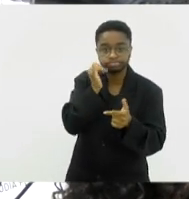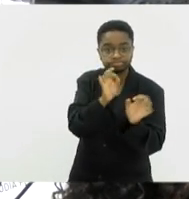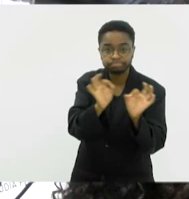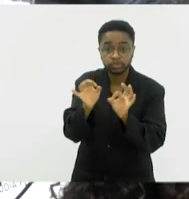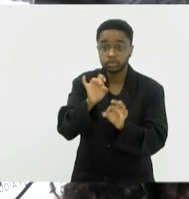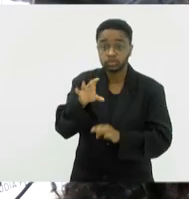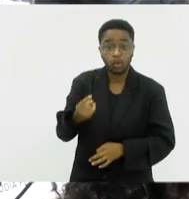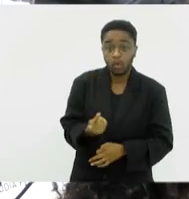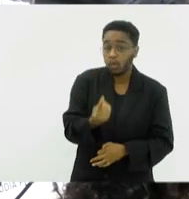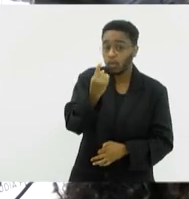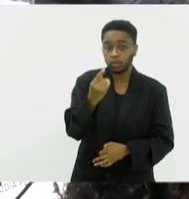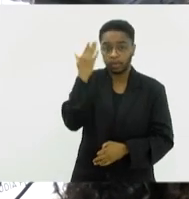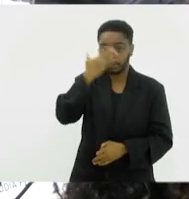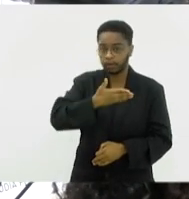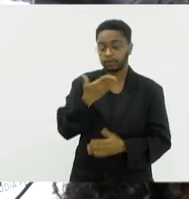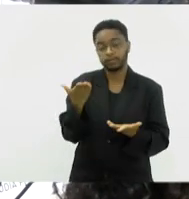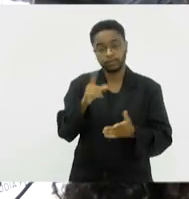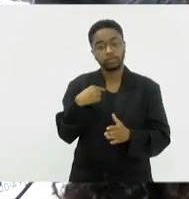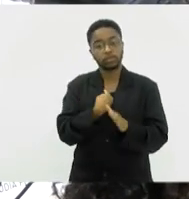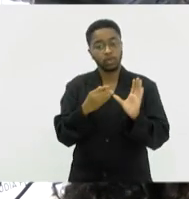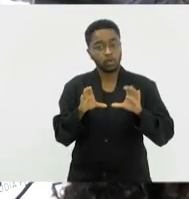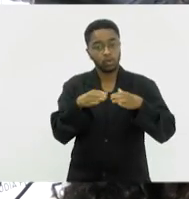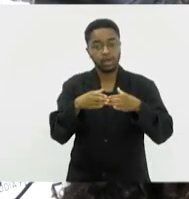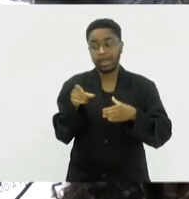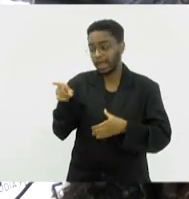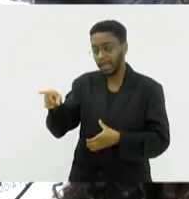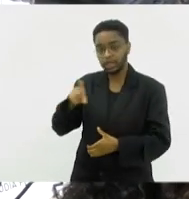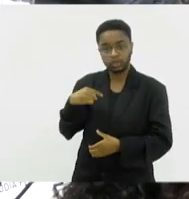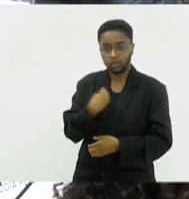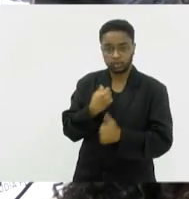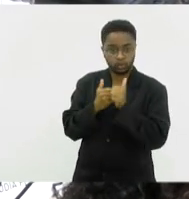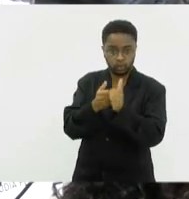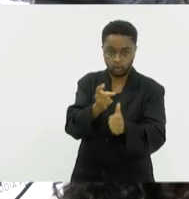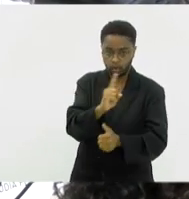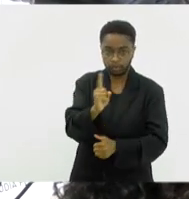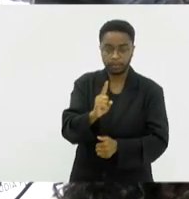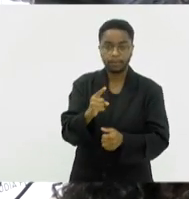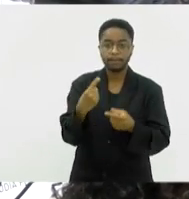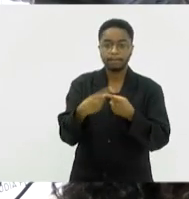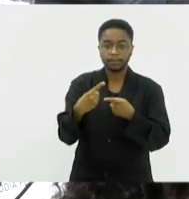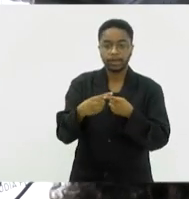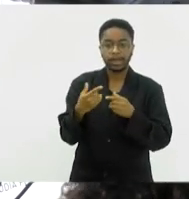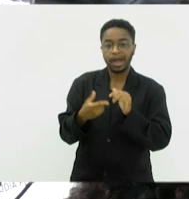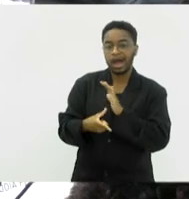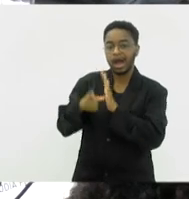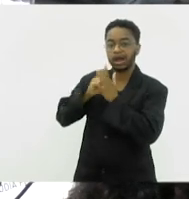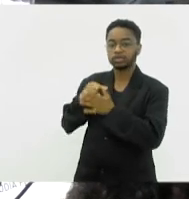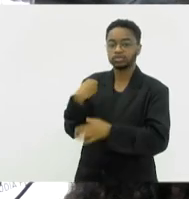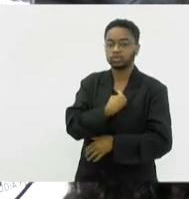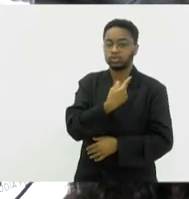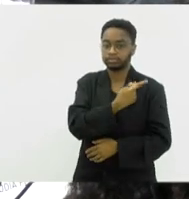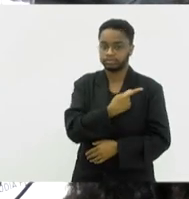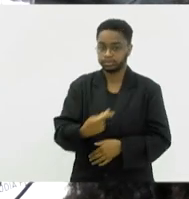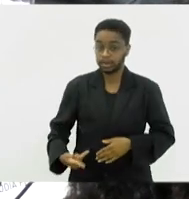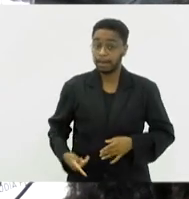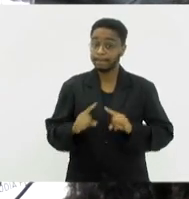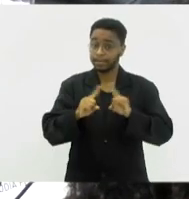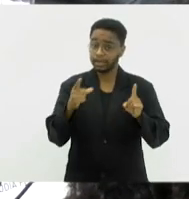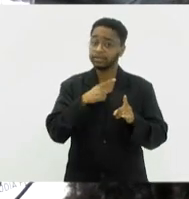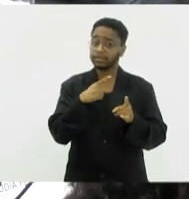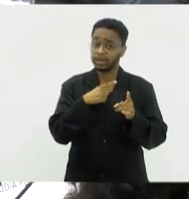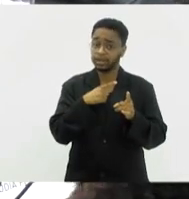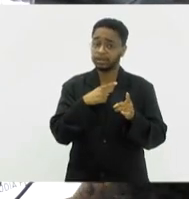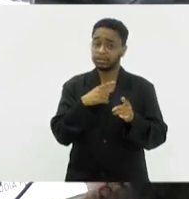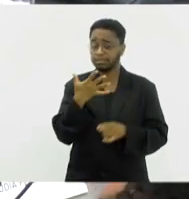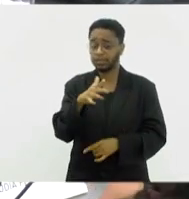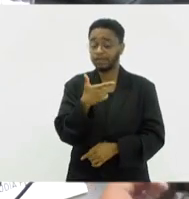e é apenas isso. A nossa comissão, o do Erivelto não foi um caso que nós acompanhamos, até porque era anterior à nossa presidência. Mas a gente tem pelo